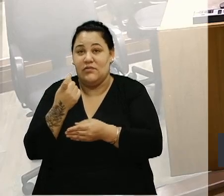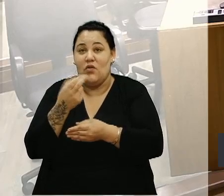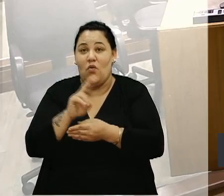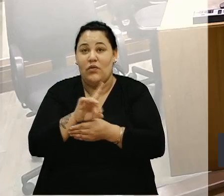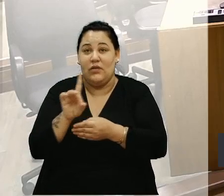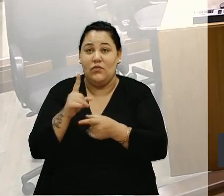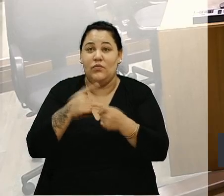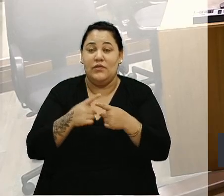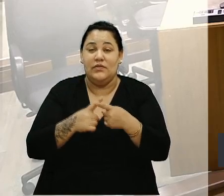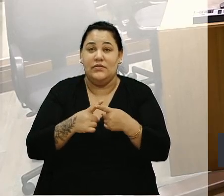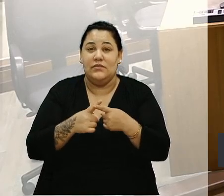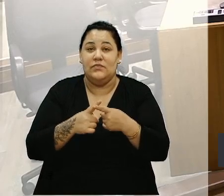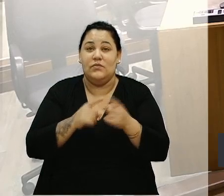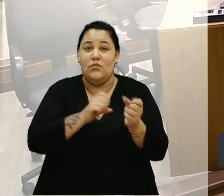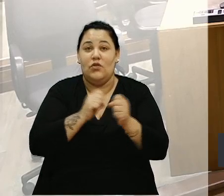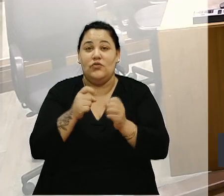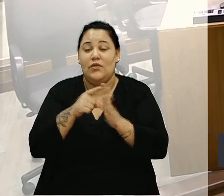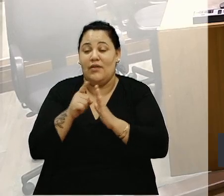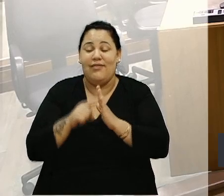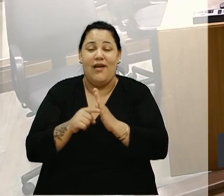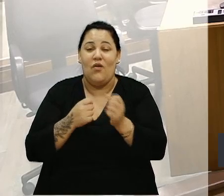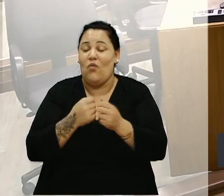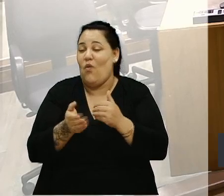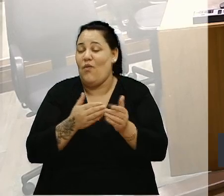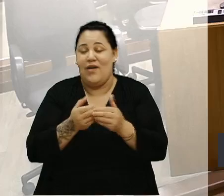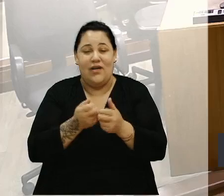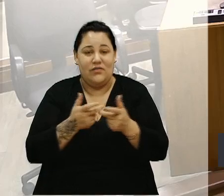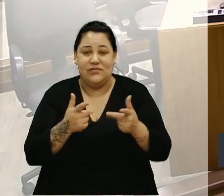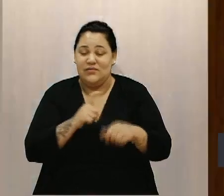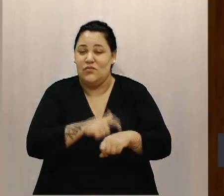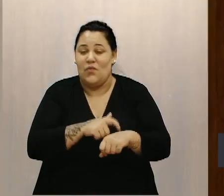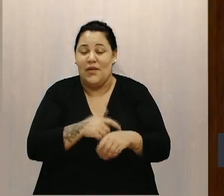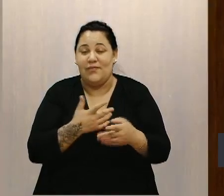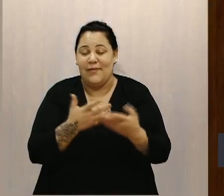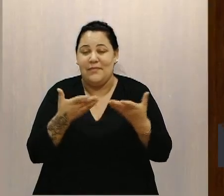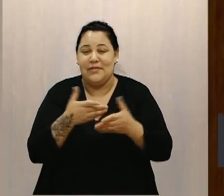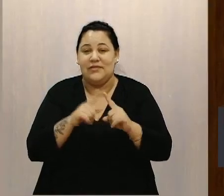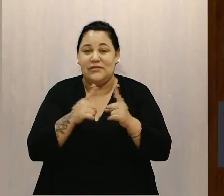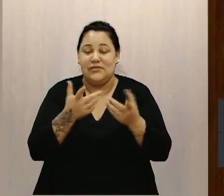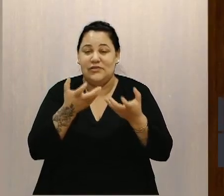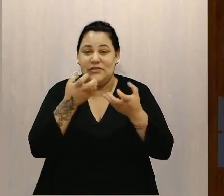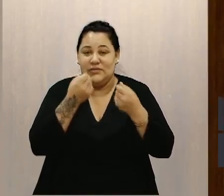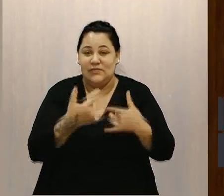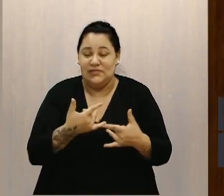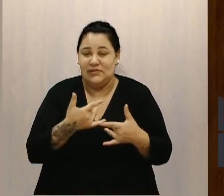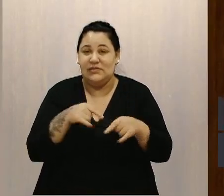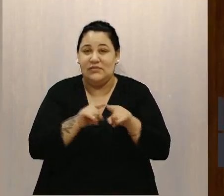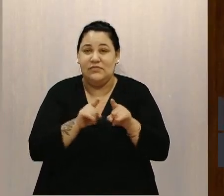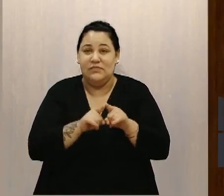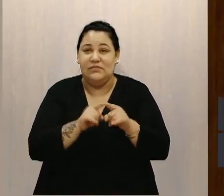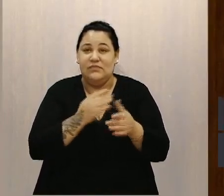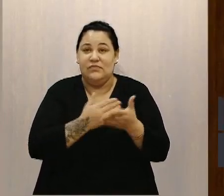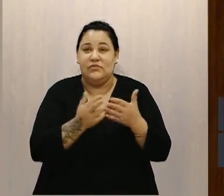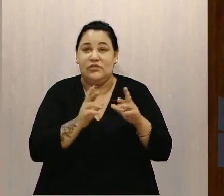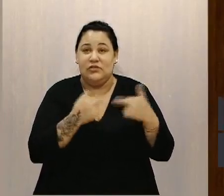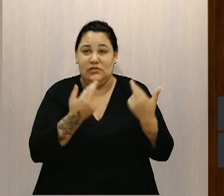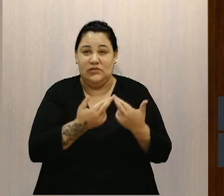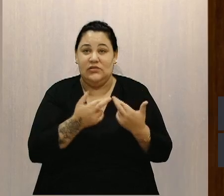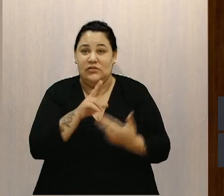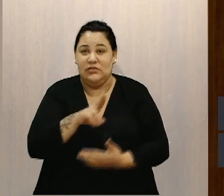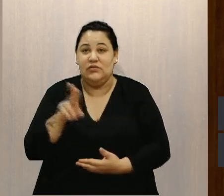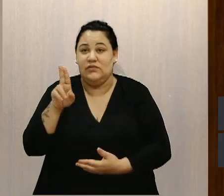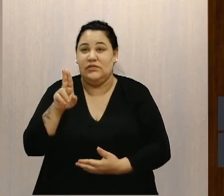questionar qualquer coisa nesse momento, mas eu queria reforçar. Desde o grande expediente começou esse debate da